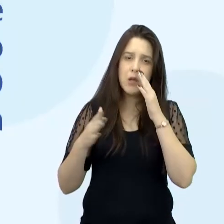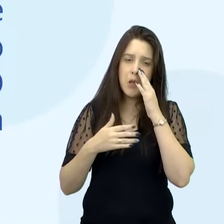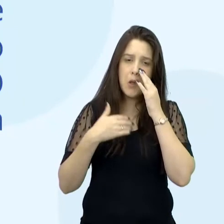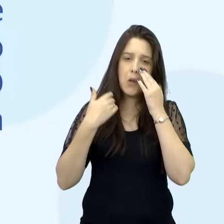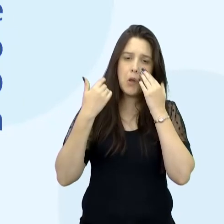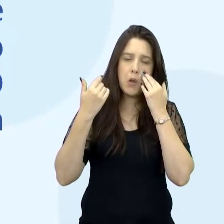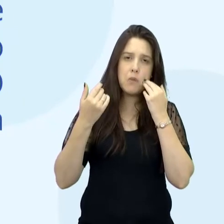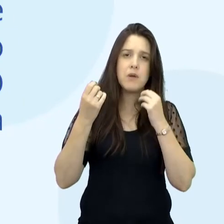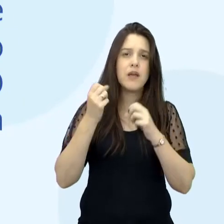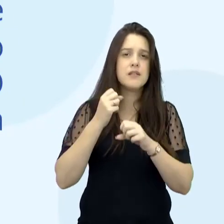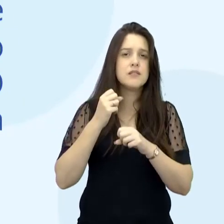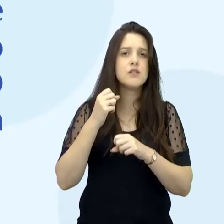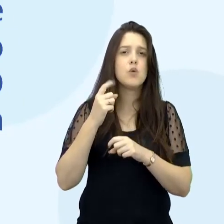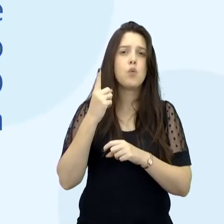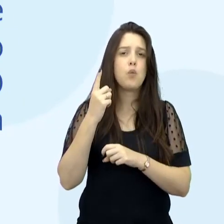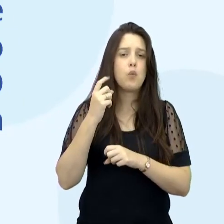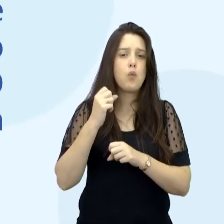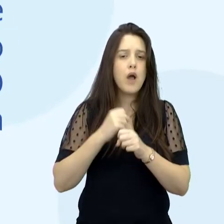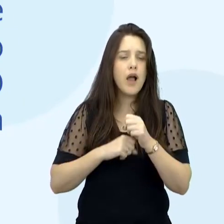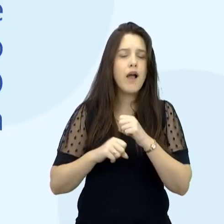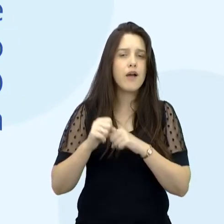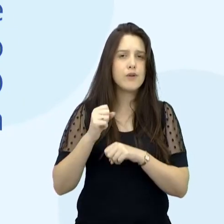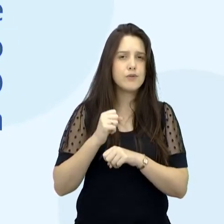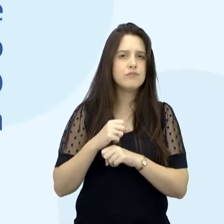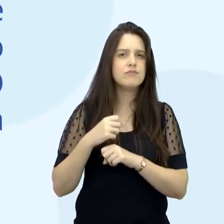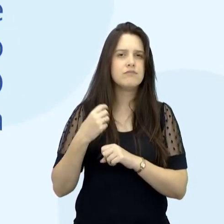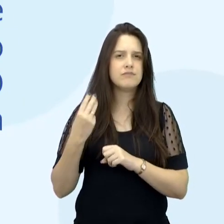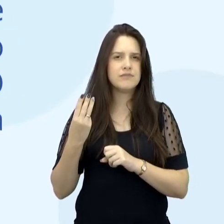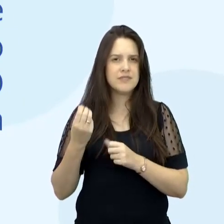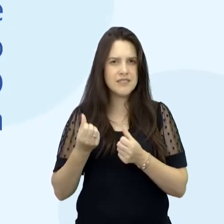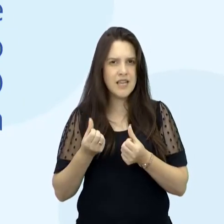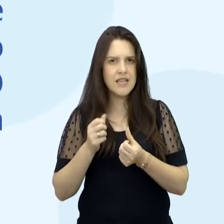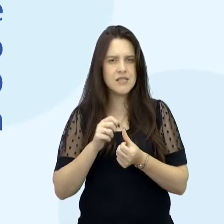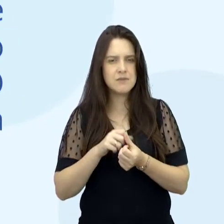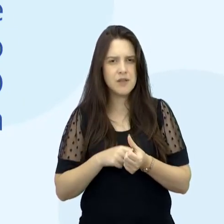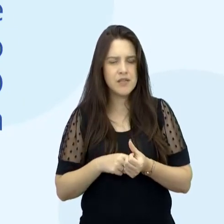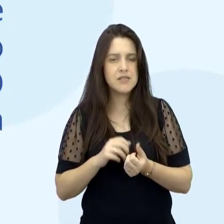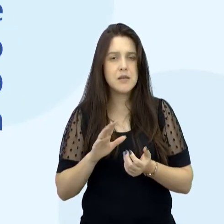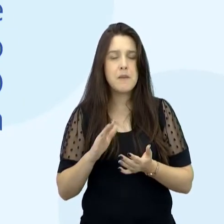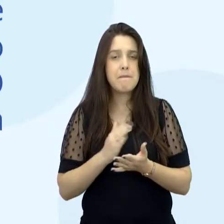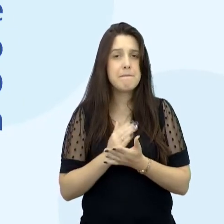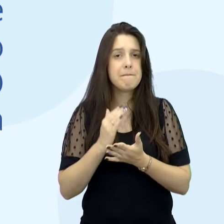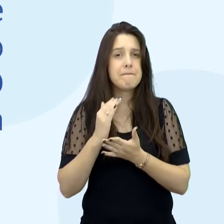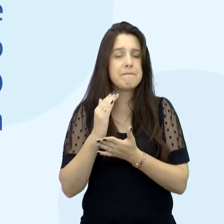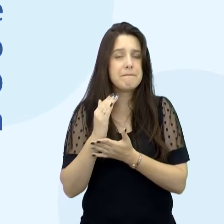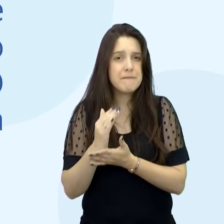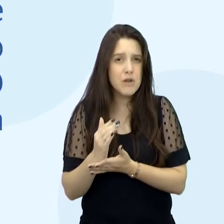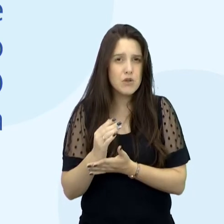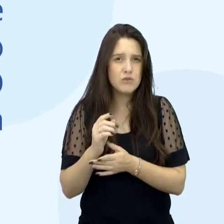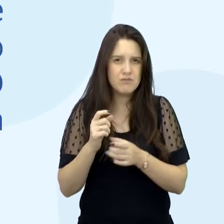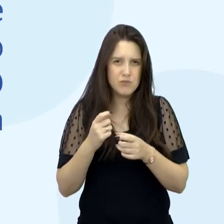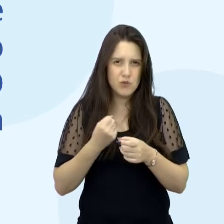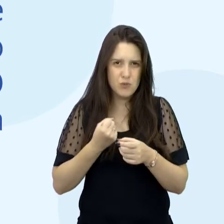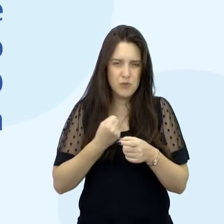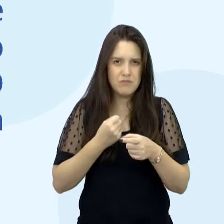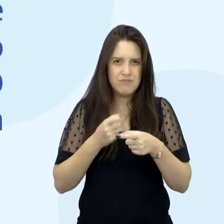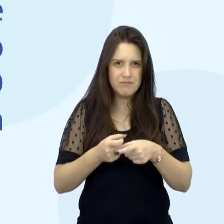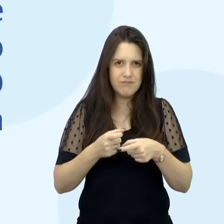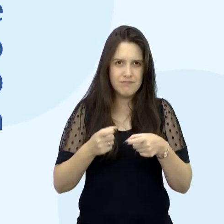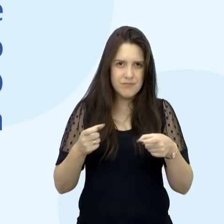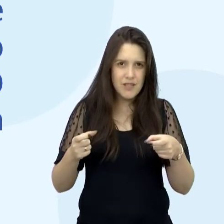1 ano e 3 meses, 1 ano e 4 meses aí, mais e você ter esses juros maior, mas você também